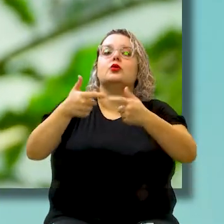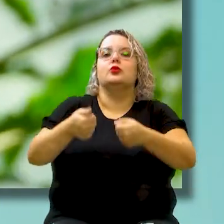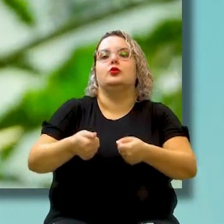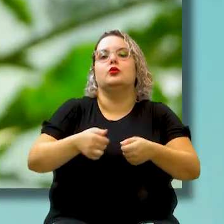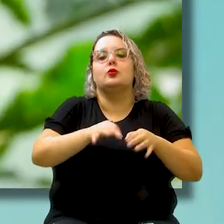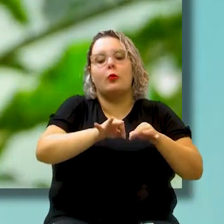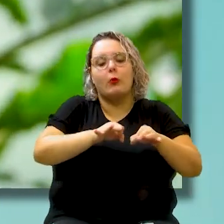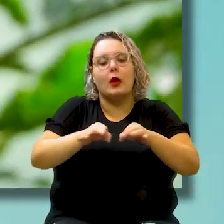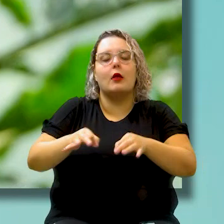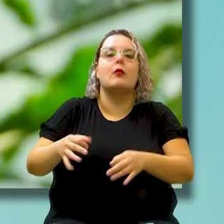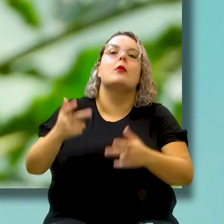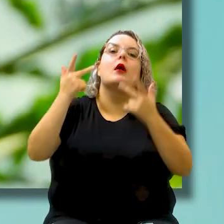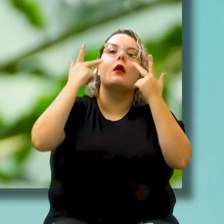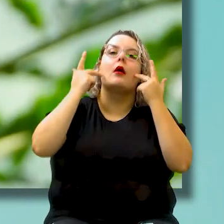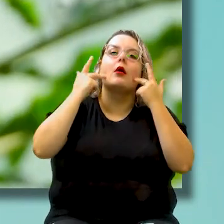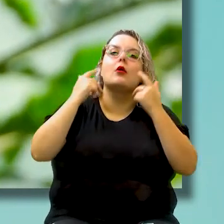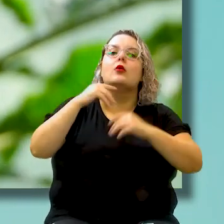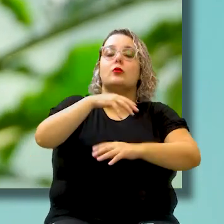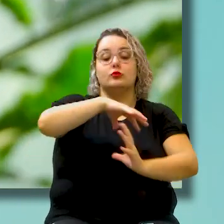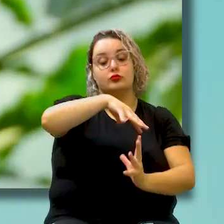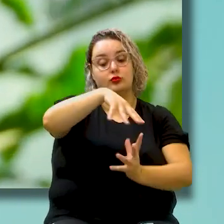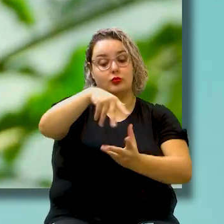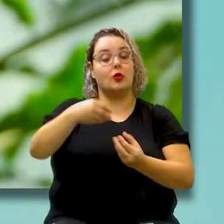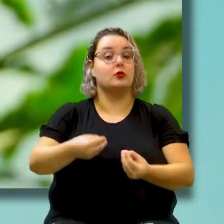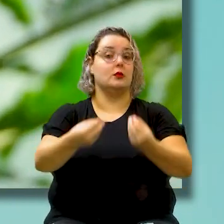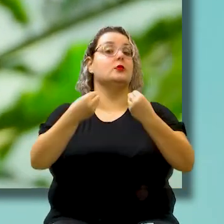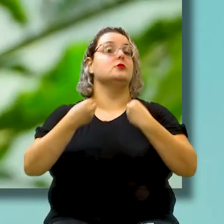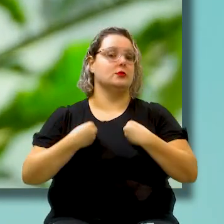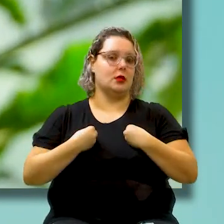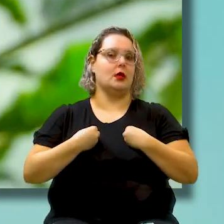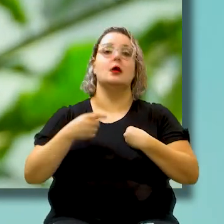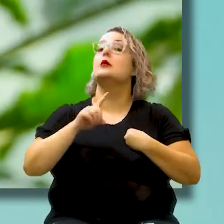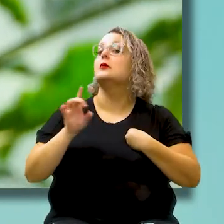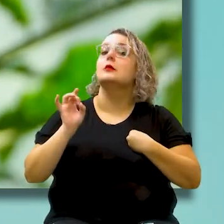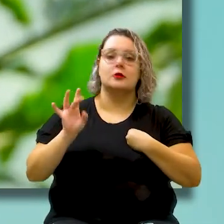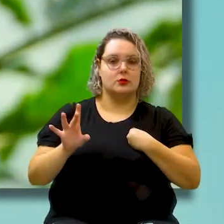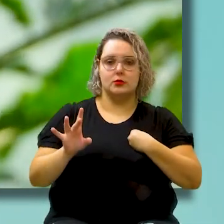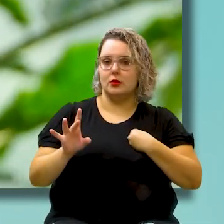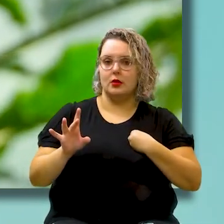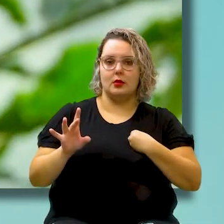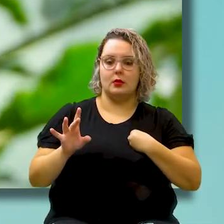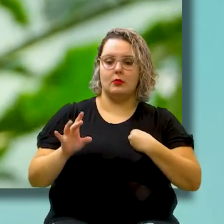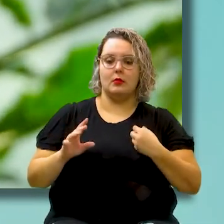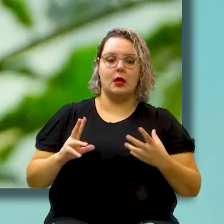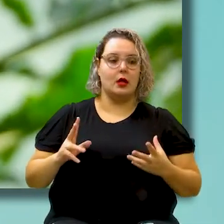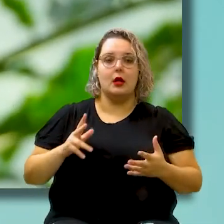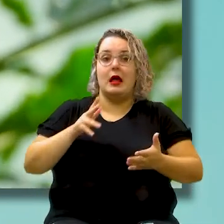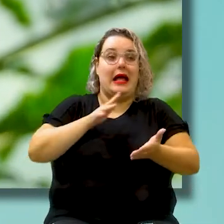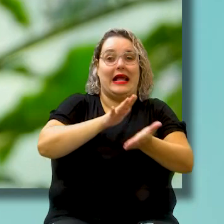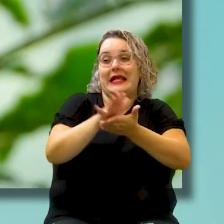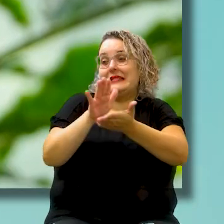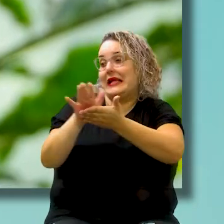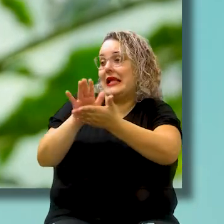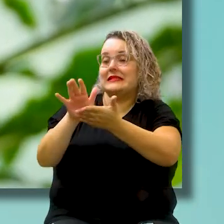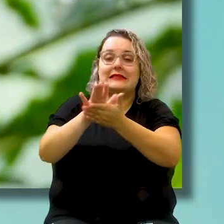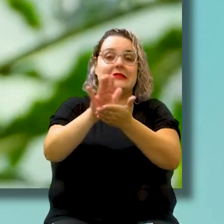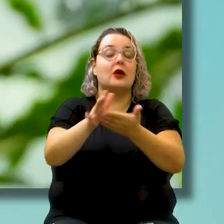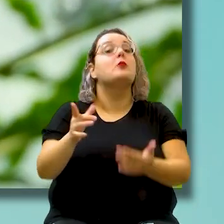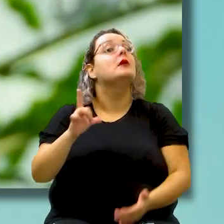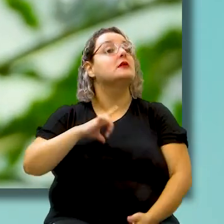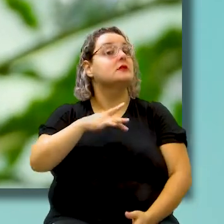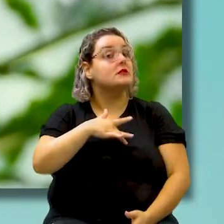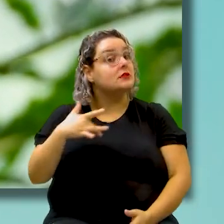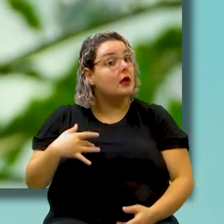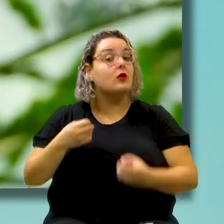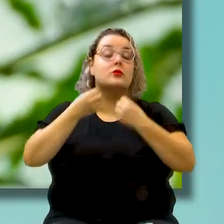todo o patrimônio natural que o planeta nos oferece. E isso não apenas para sermos vorazes consumidores, mas para